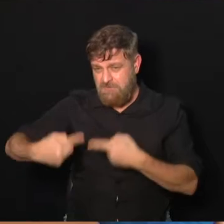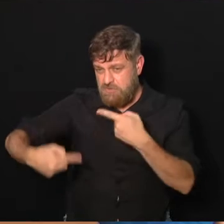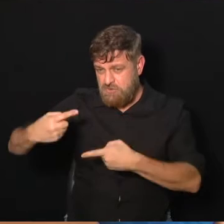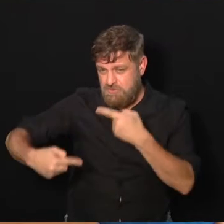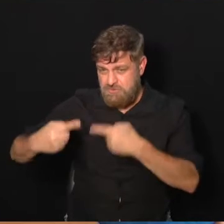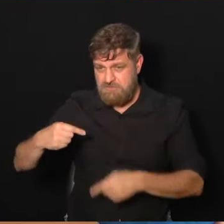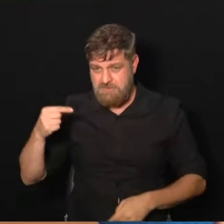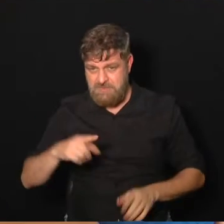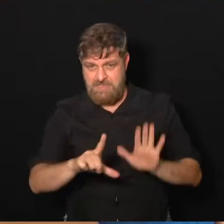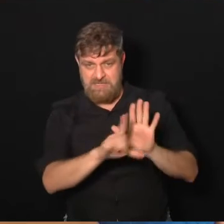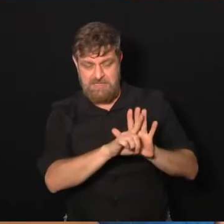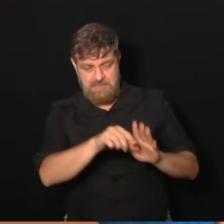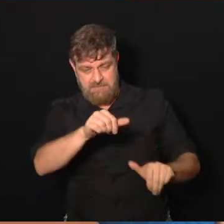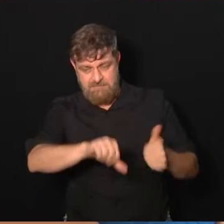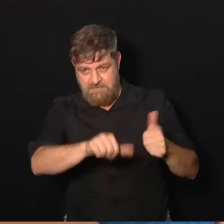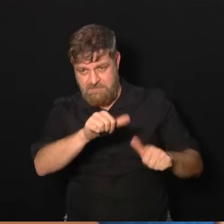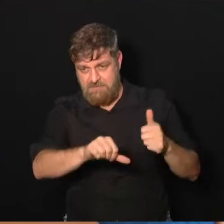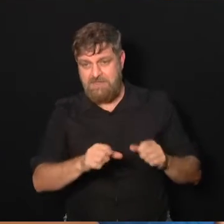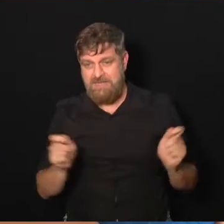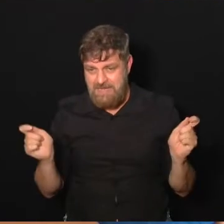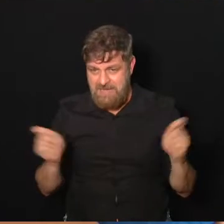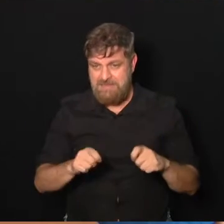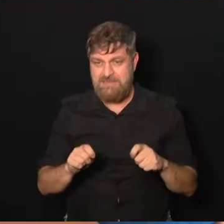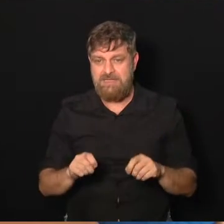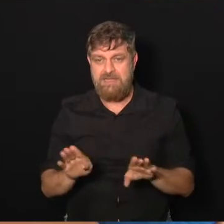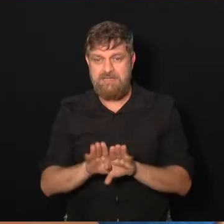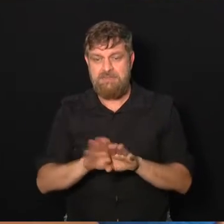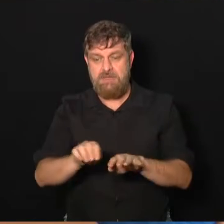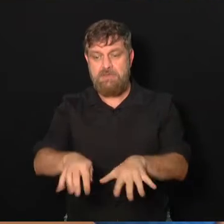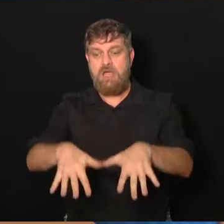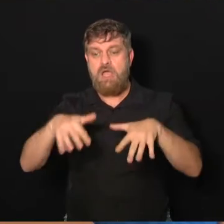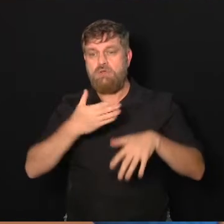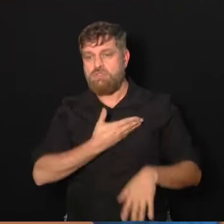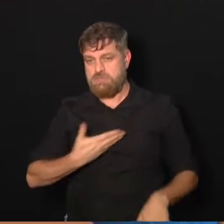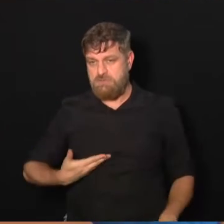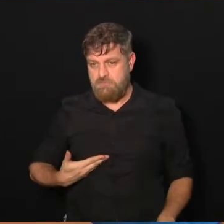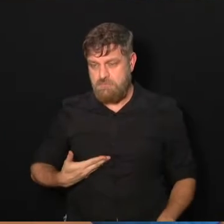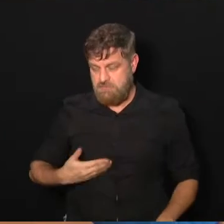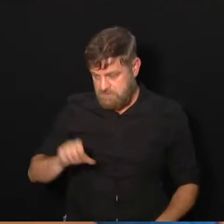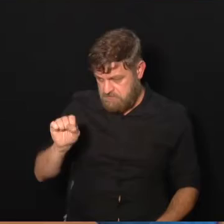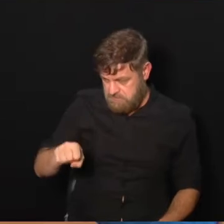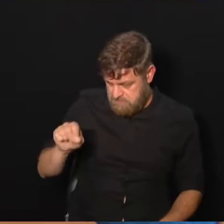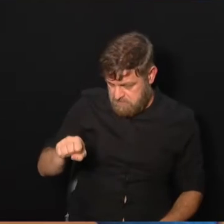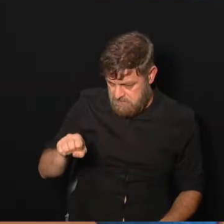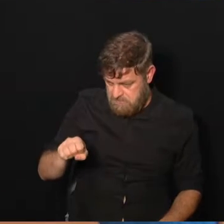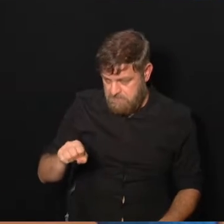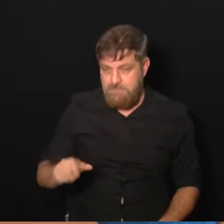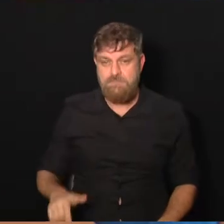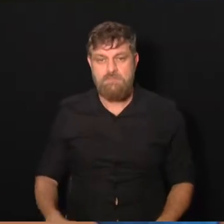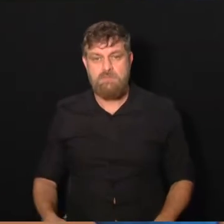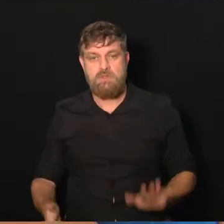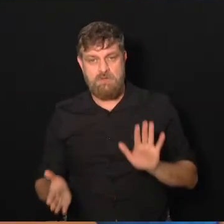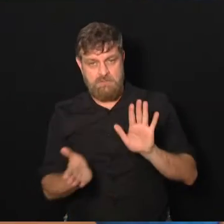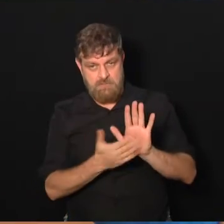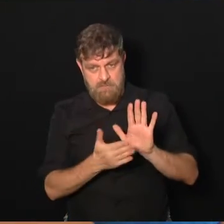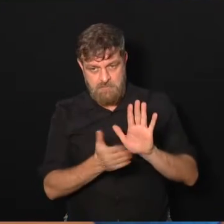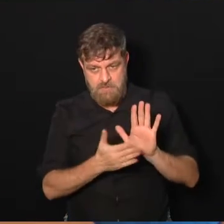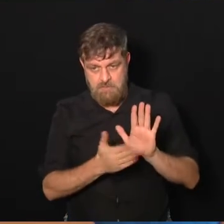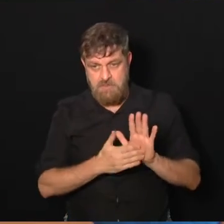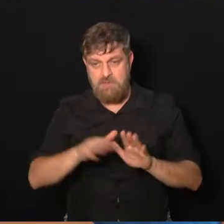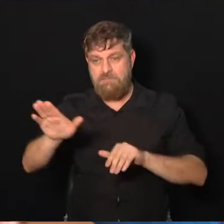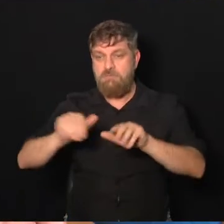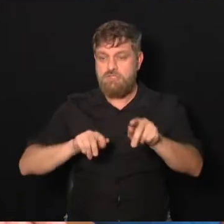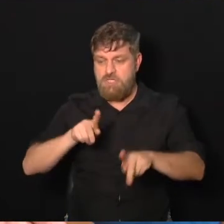primeira discussão, é isso? Aí é possível depois fazer audiência pública, não é isso, Santoro? Então a gente vai estar propondo e convocando a